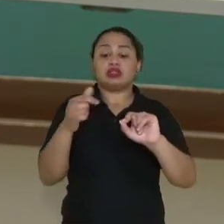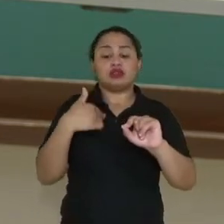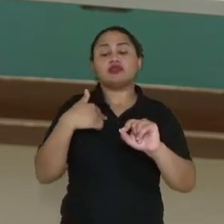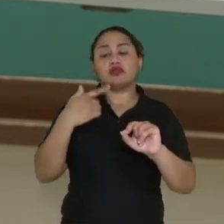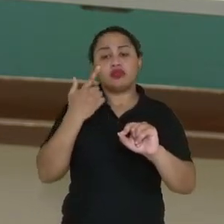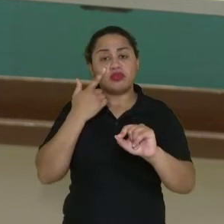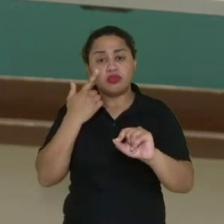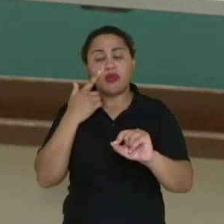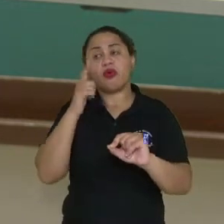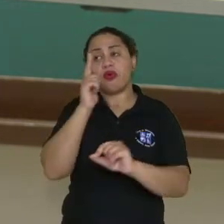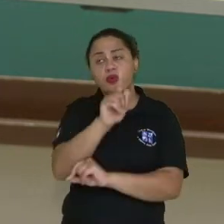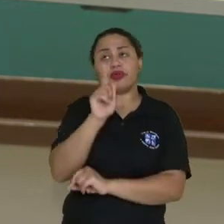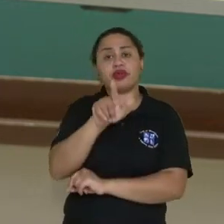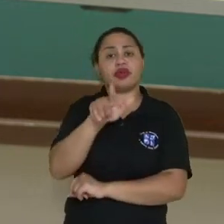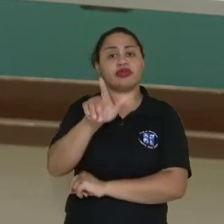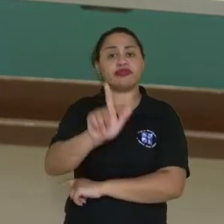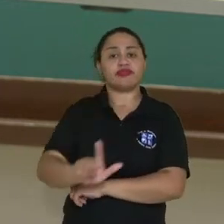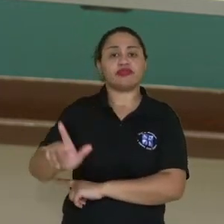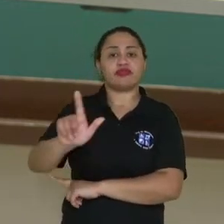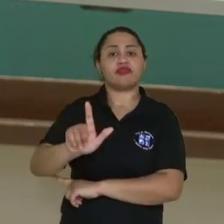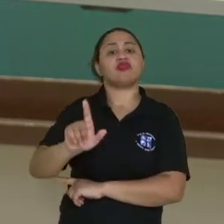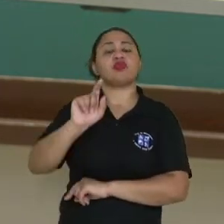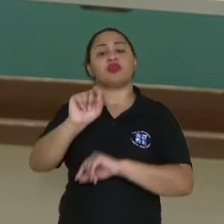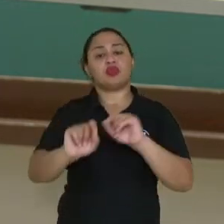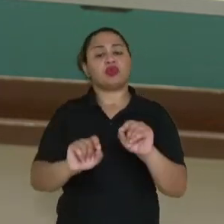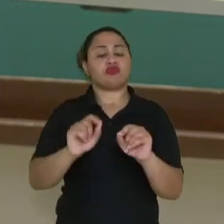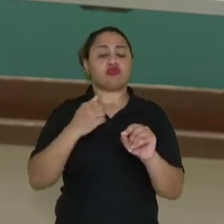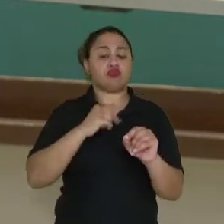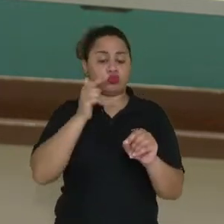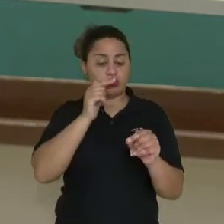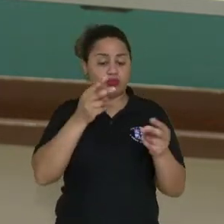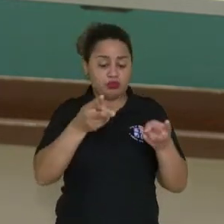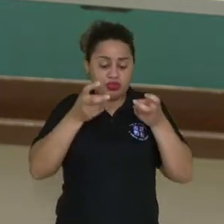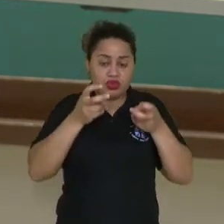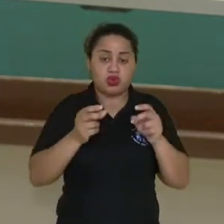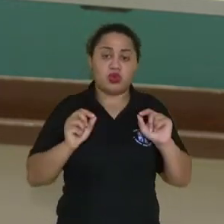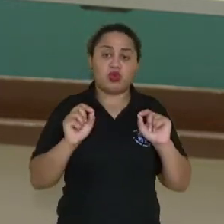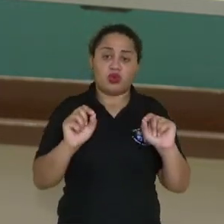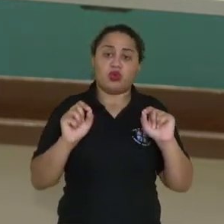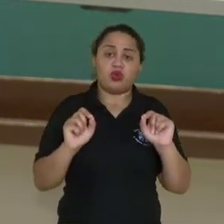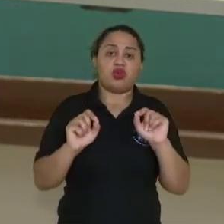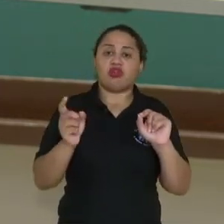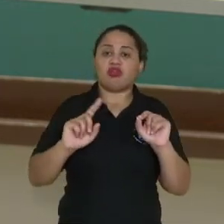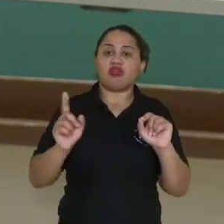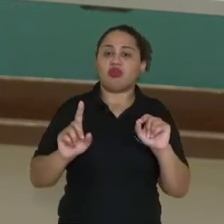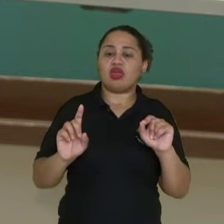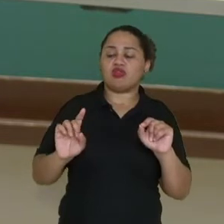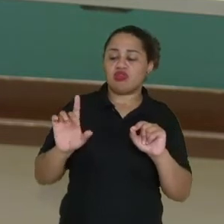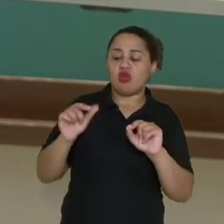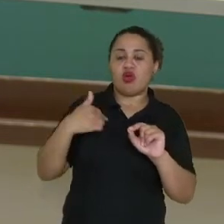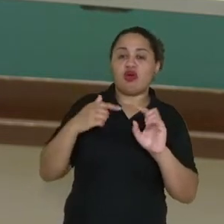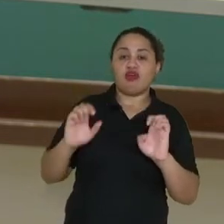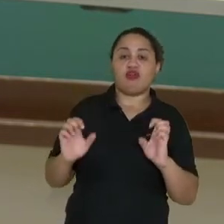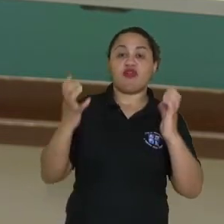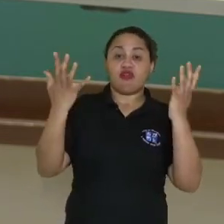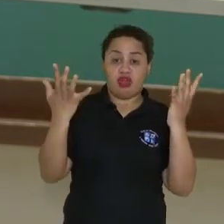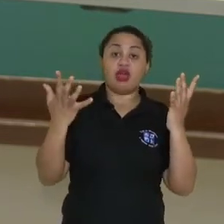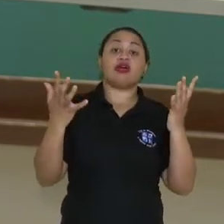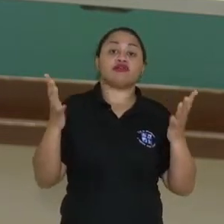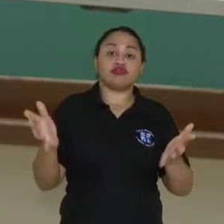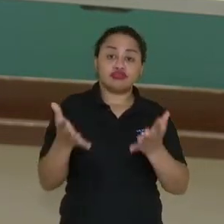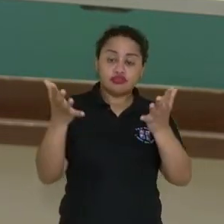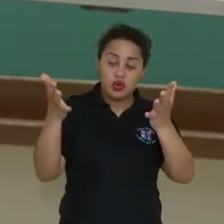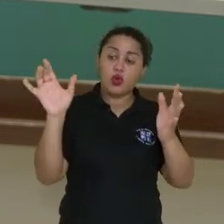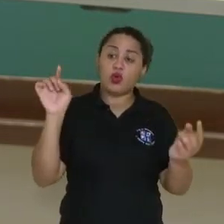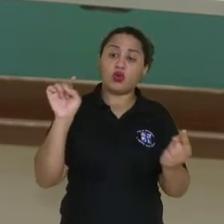a esse tipo de literatura, a gente consegue visualizar isso não somente em eventos que são promovidos com